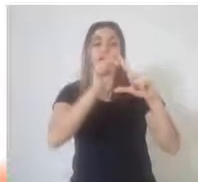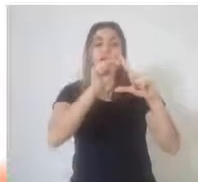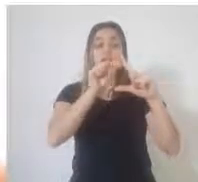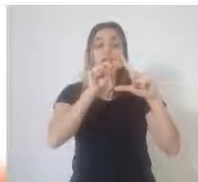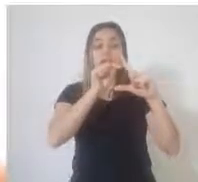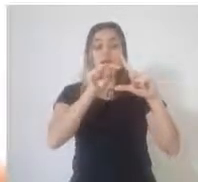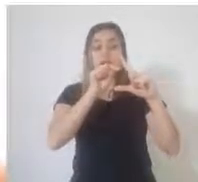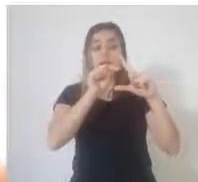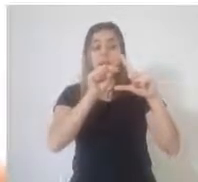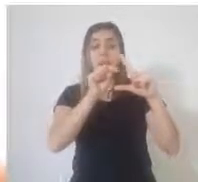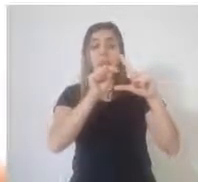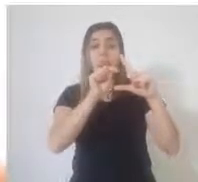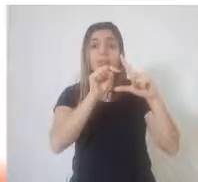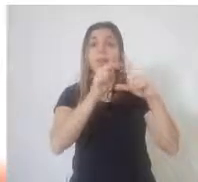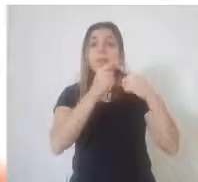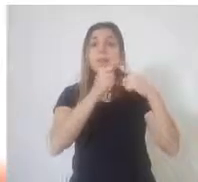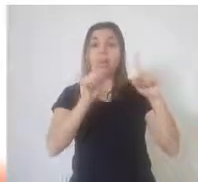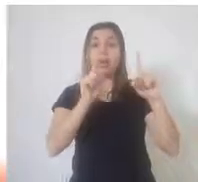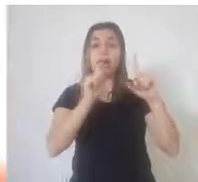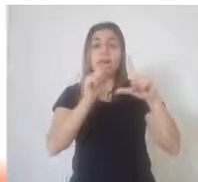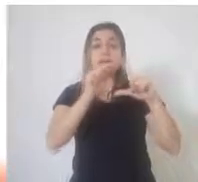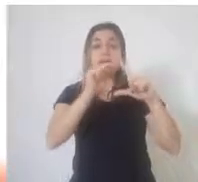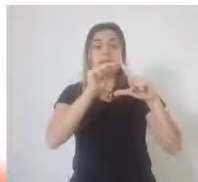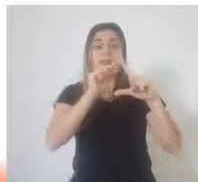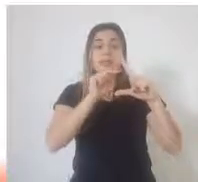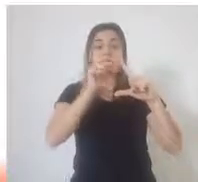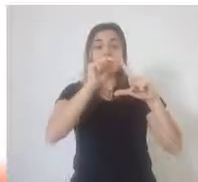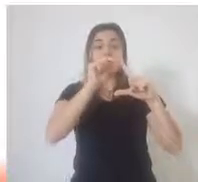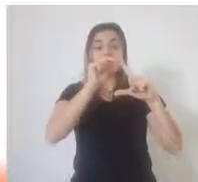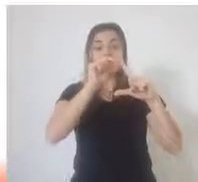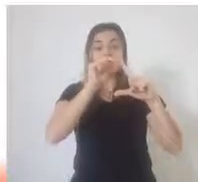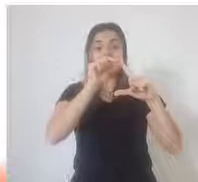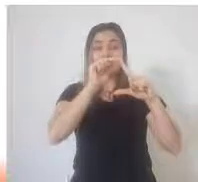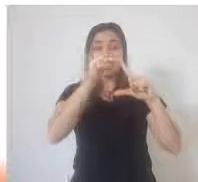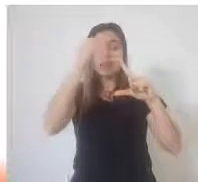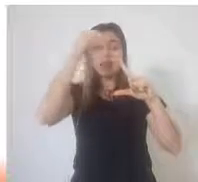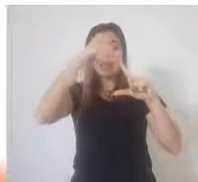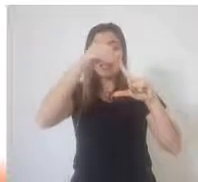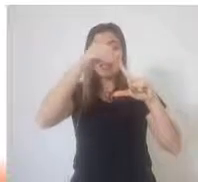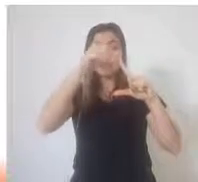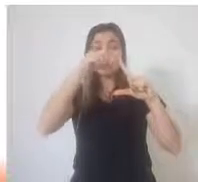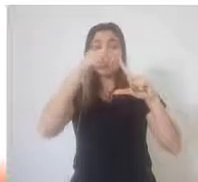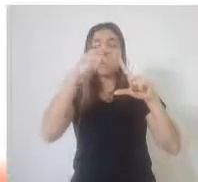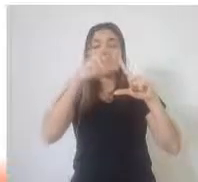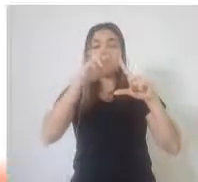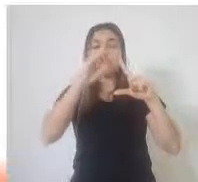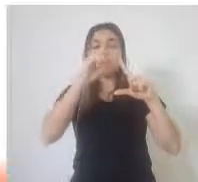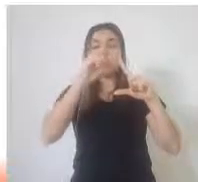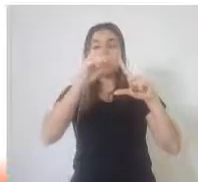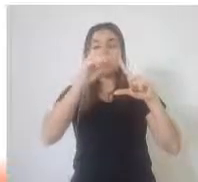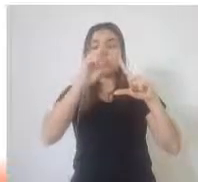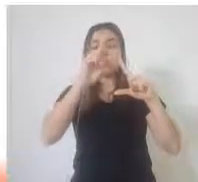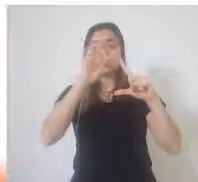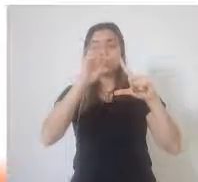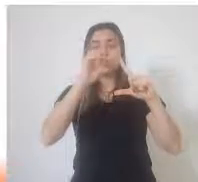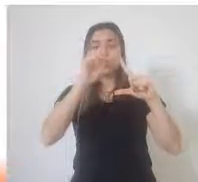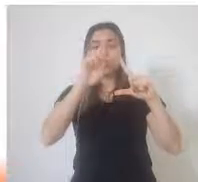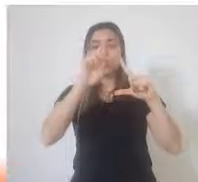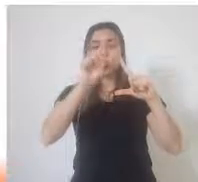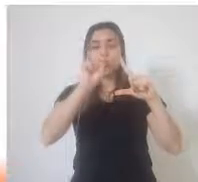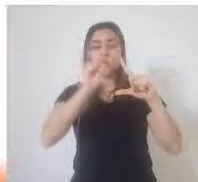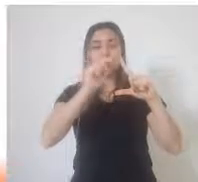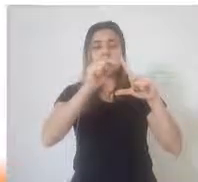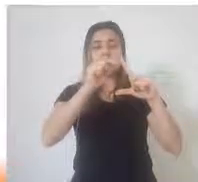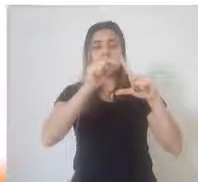que a energia que vai estar disponível dentro do nível trófico dos consumidores primários